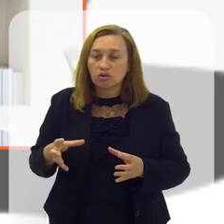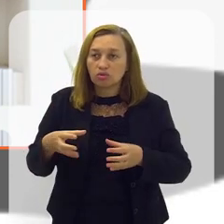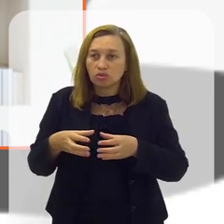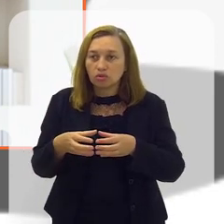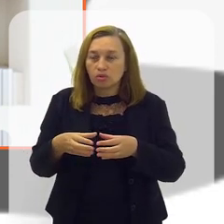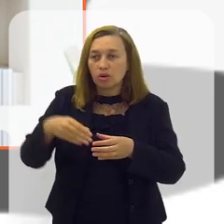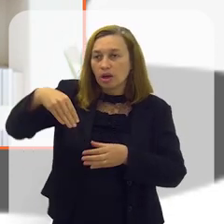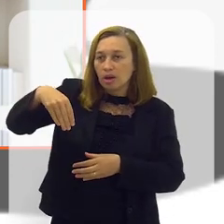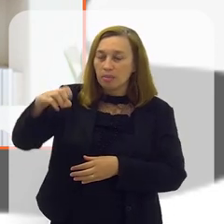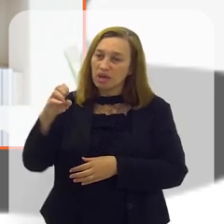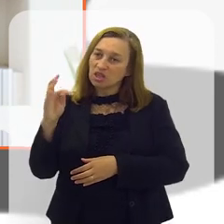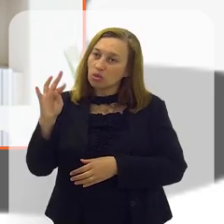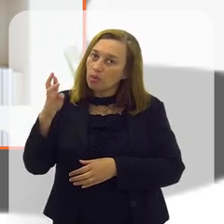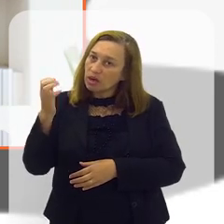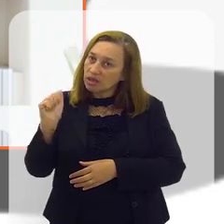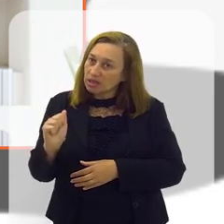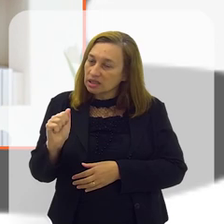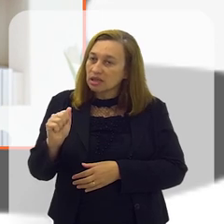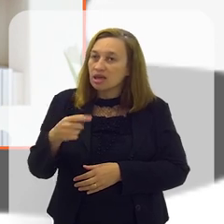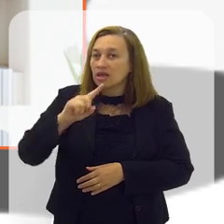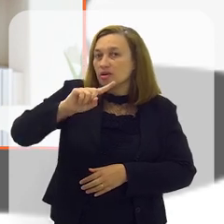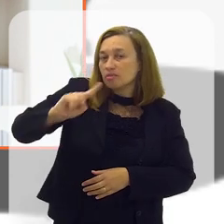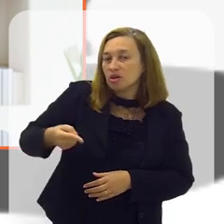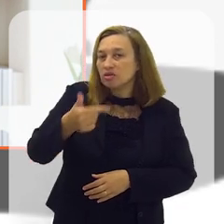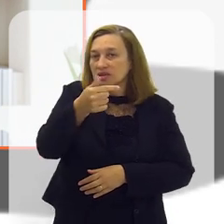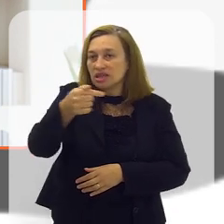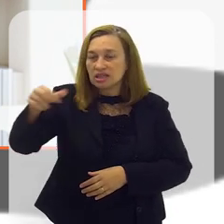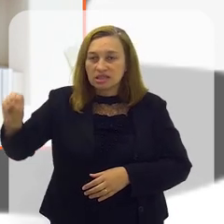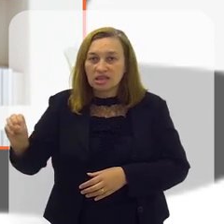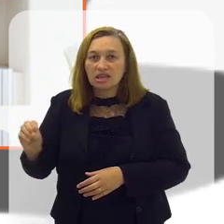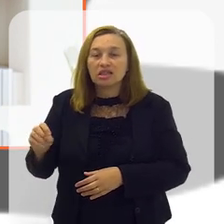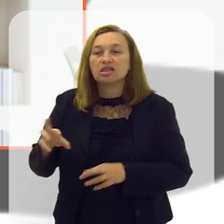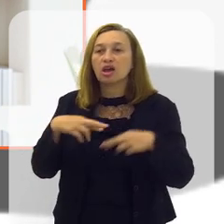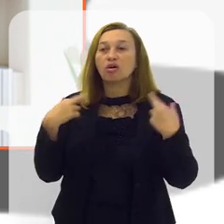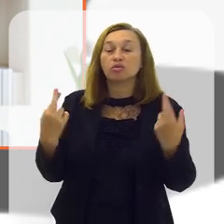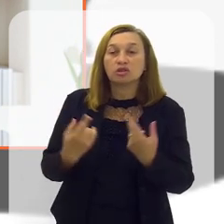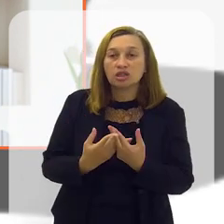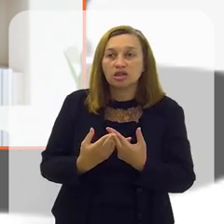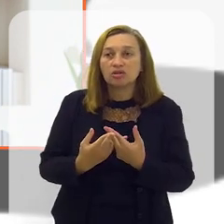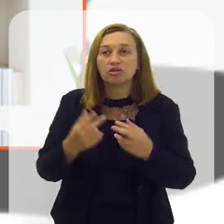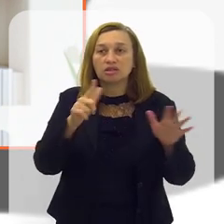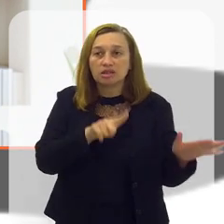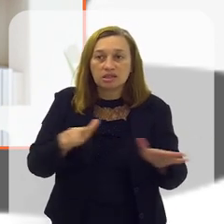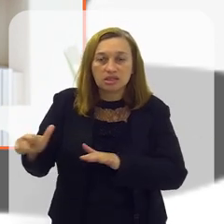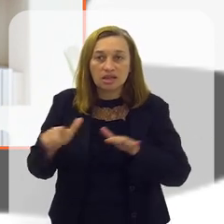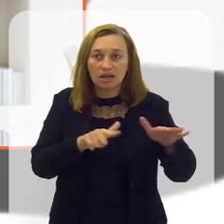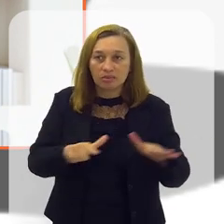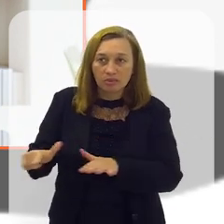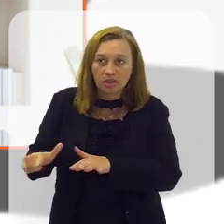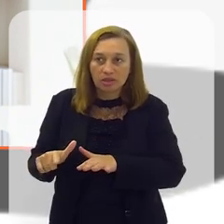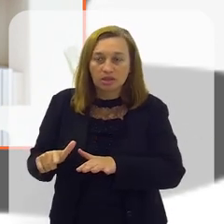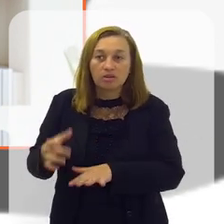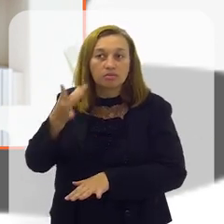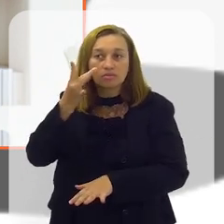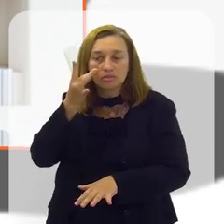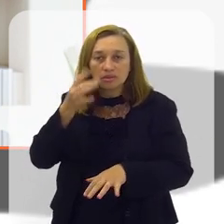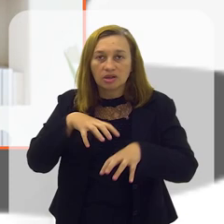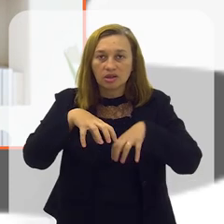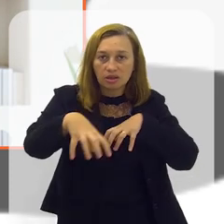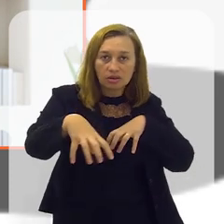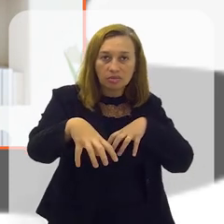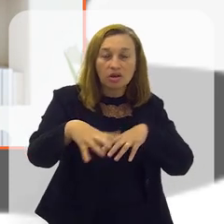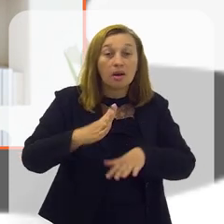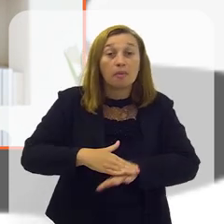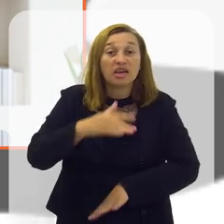região metropolitana. Cerca de 1.700 reuniões realizadas por semana entre presenciais e